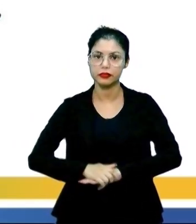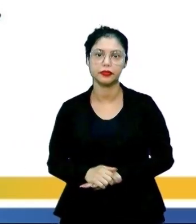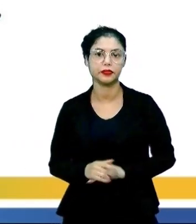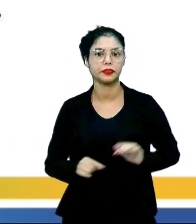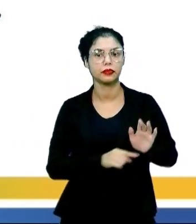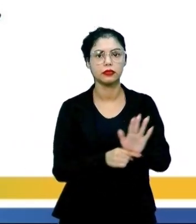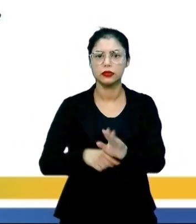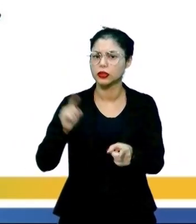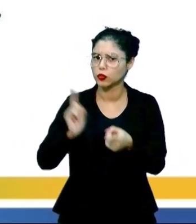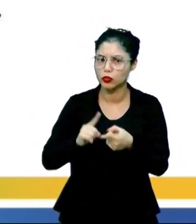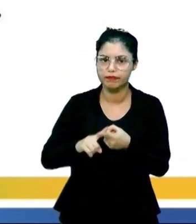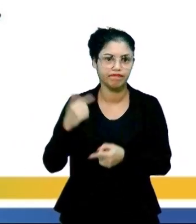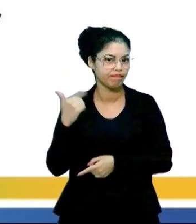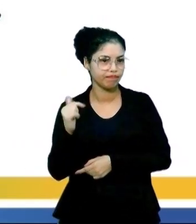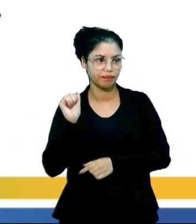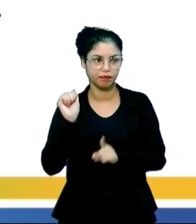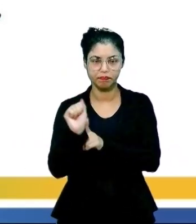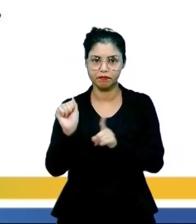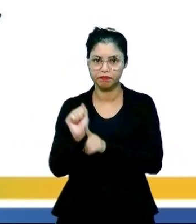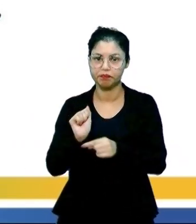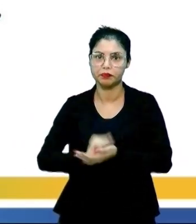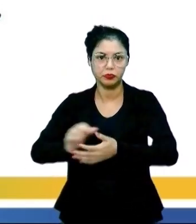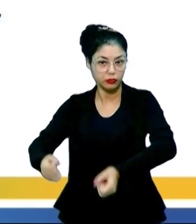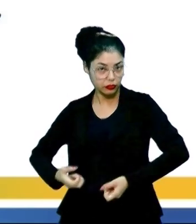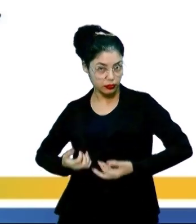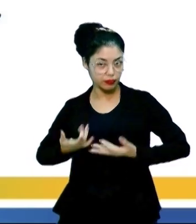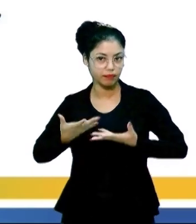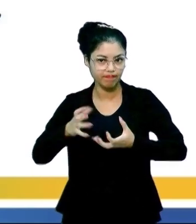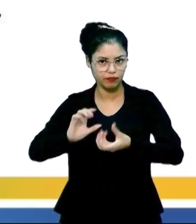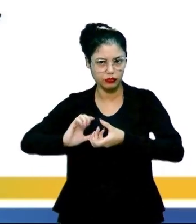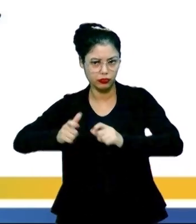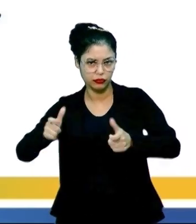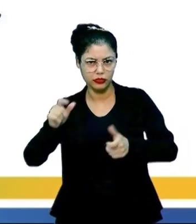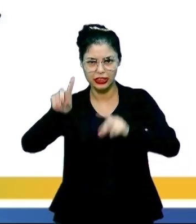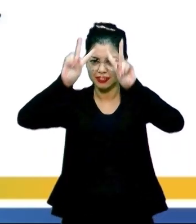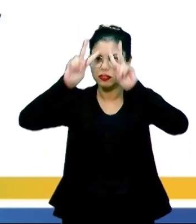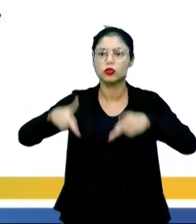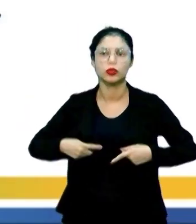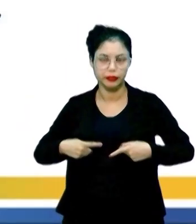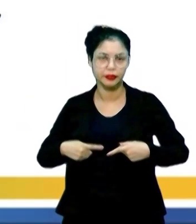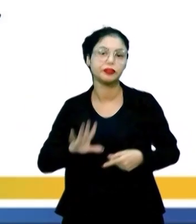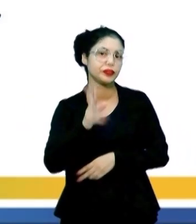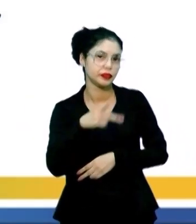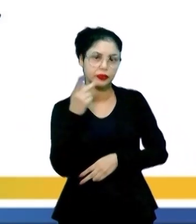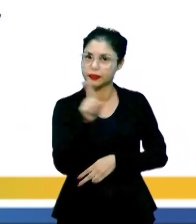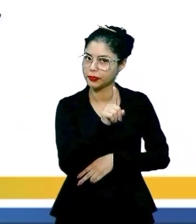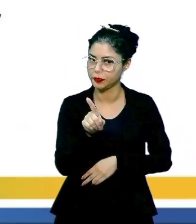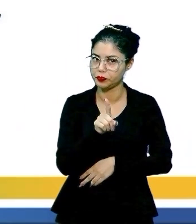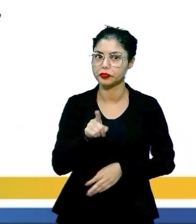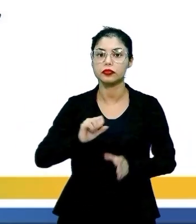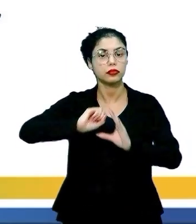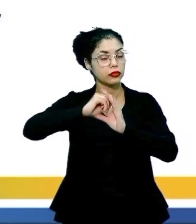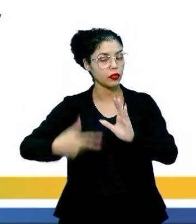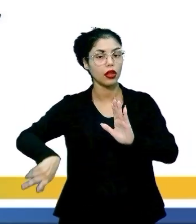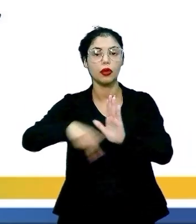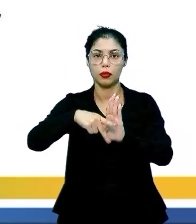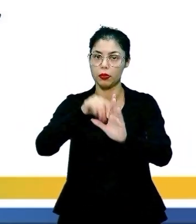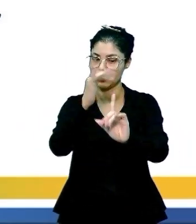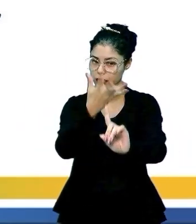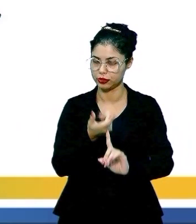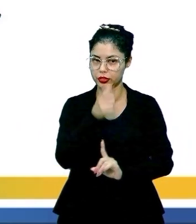B. Por que não a letra A? Porque na letra A ele diz que é uma deformação proposital, e nós já falamos que não é proposital, era característica